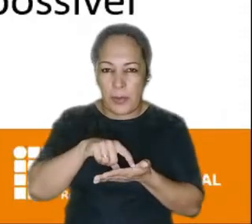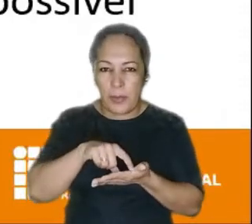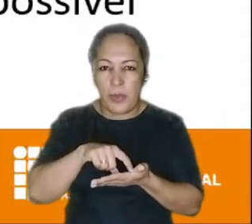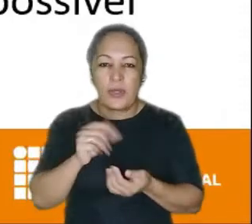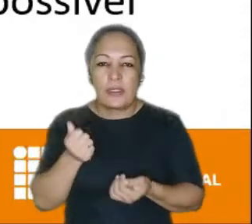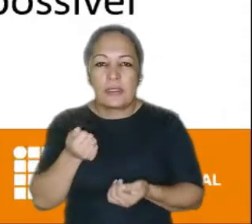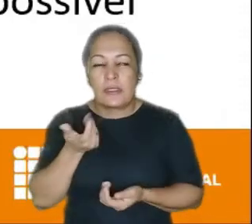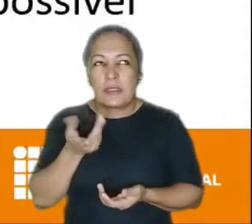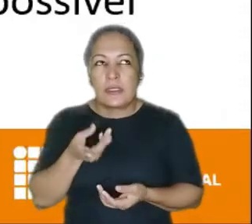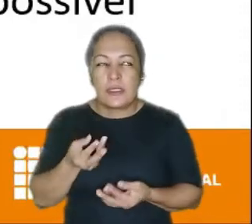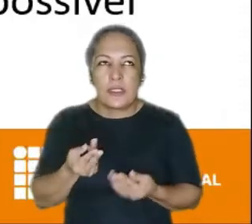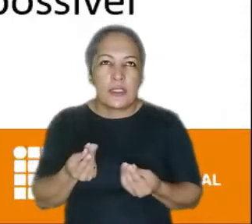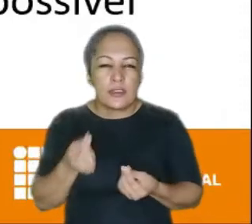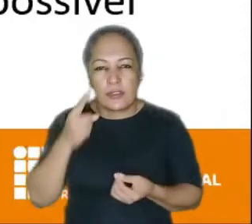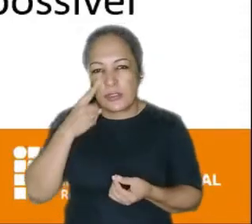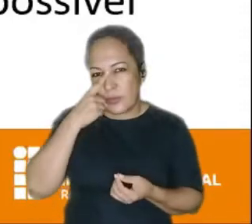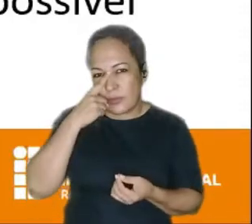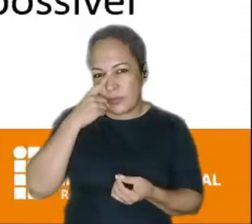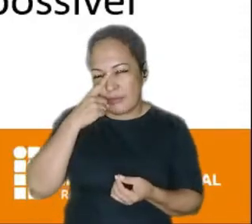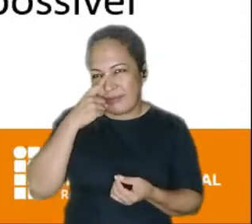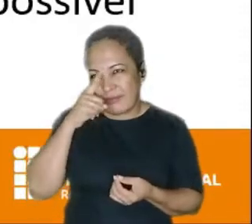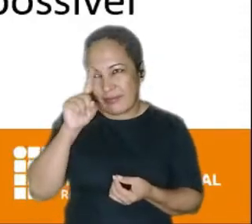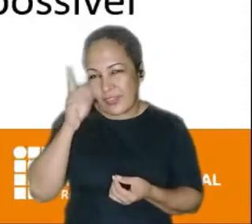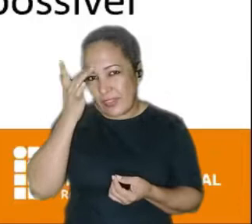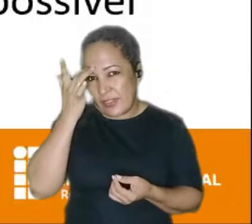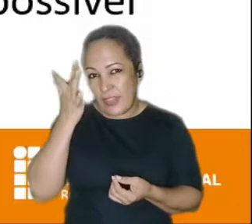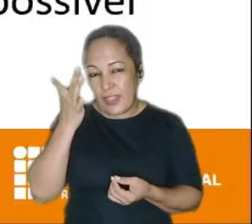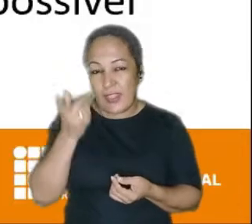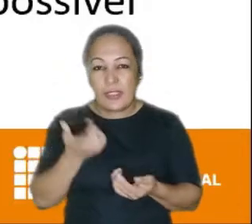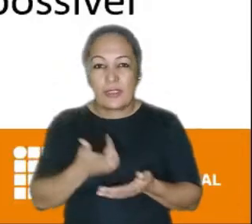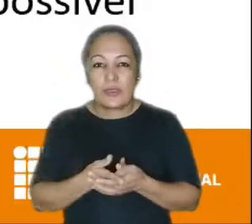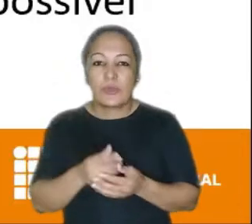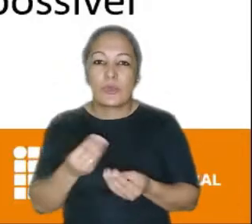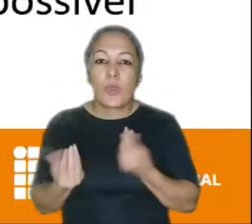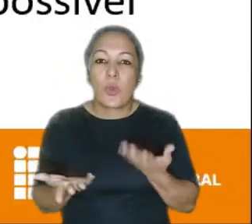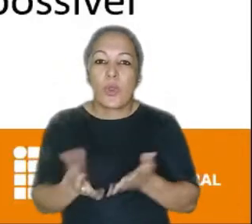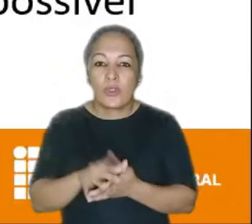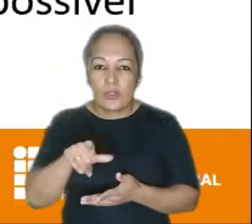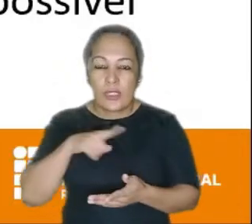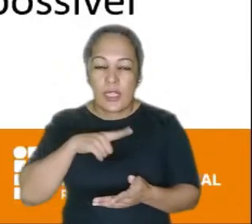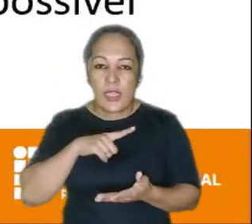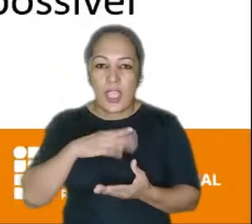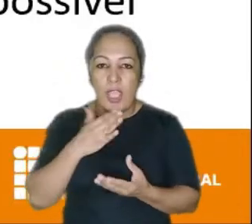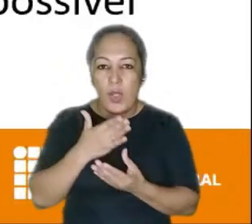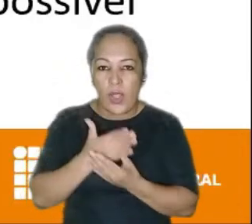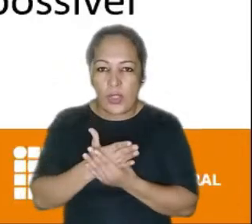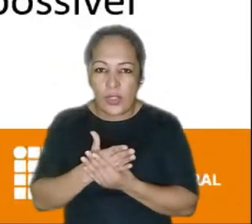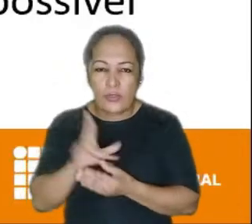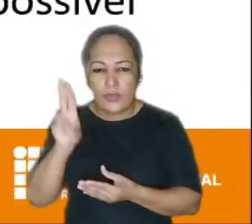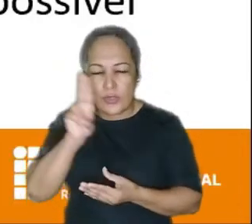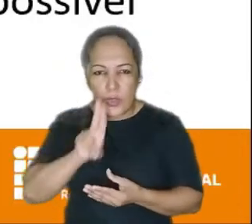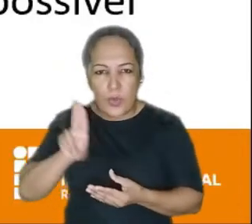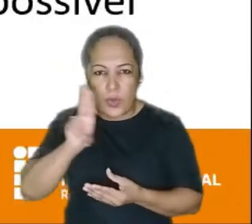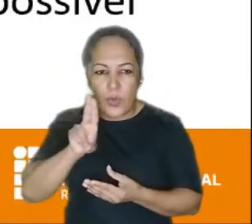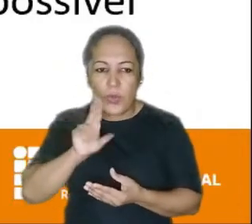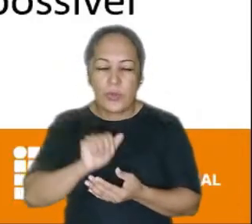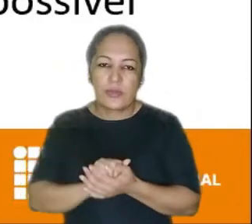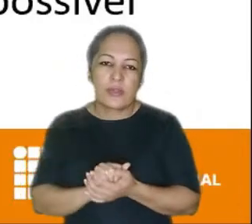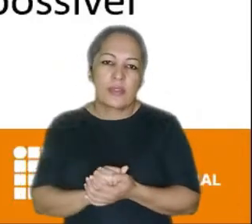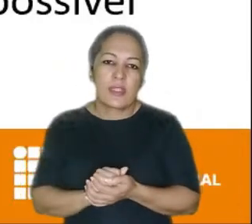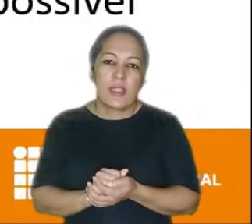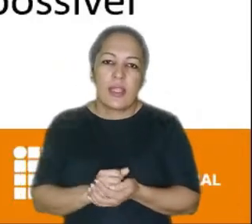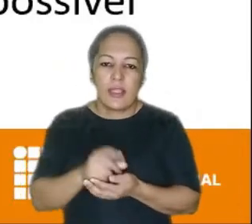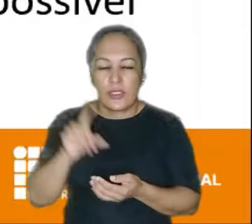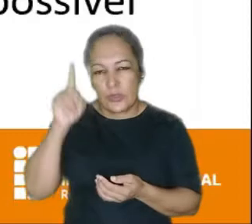fazendo uma ideia bem básica, a memória cache é quando você tem arquivos que você usa muito, né? Então, diariamente você usa